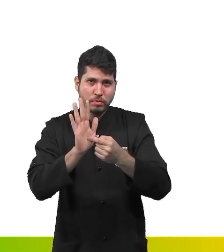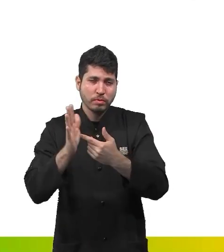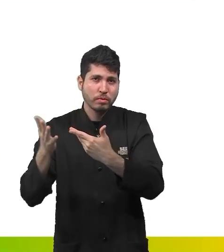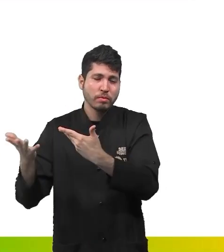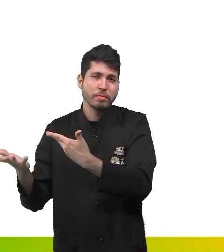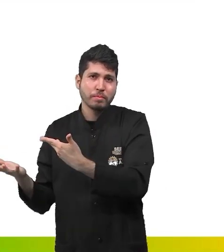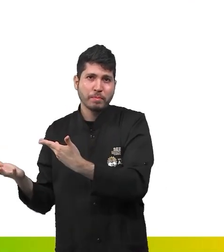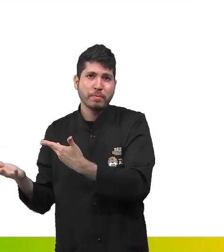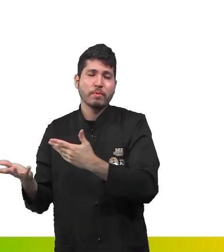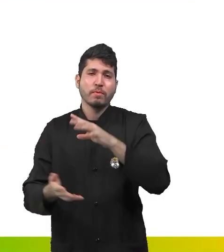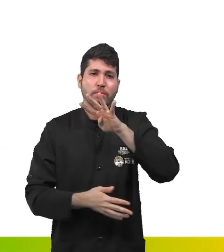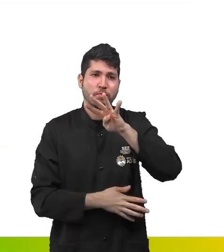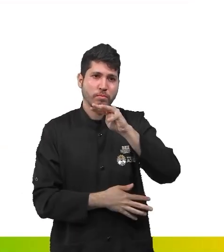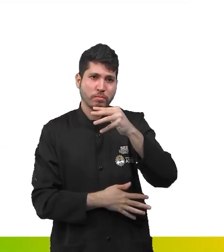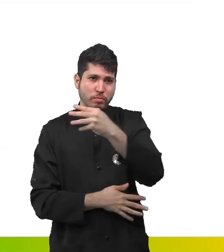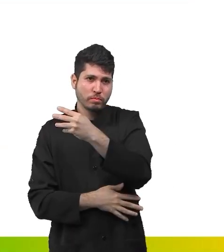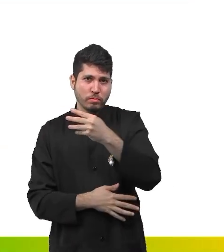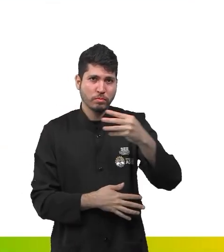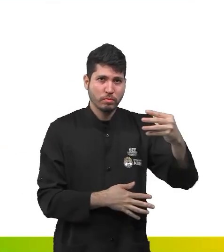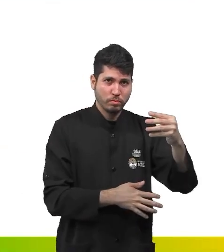que aumentou